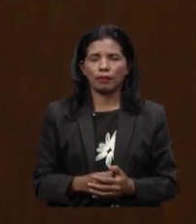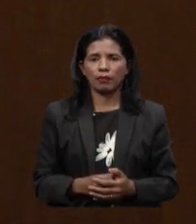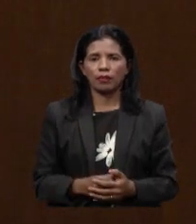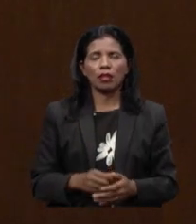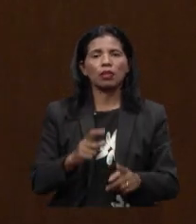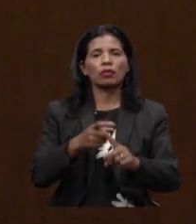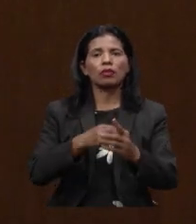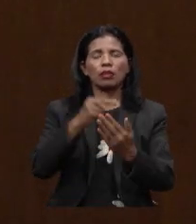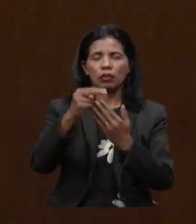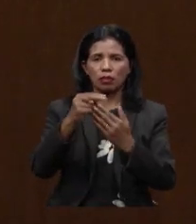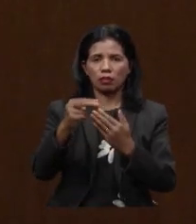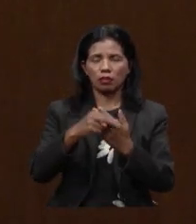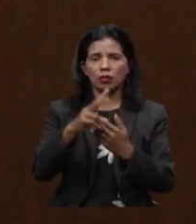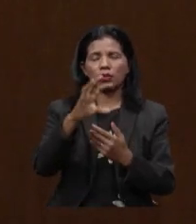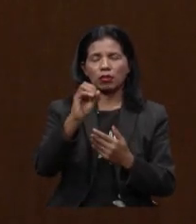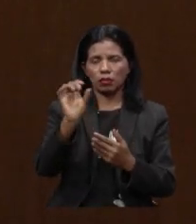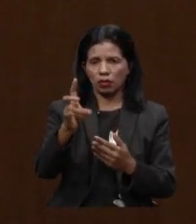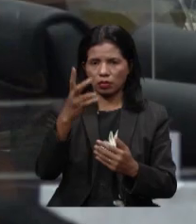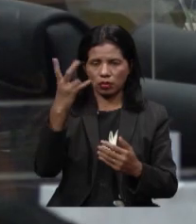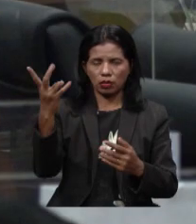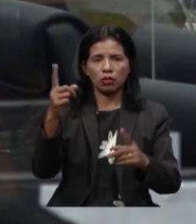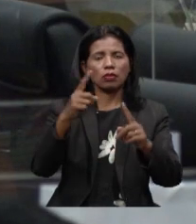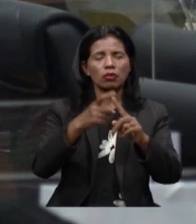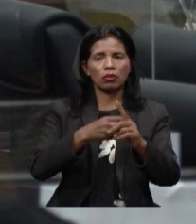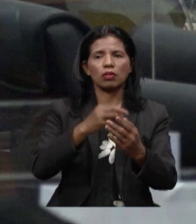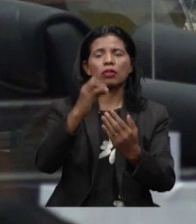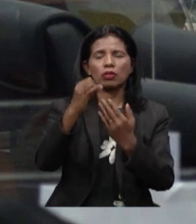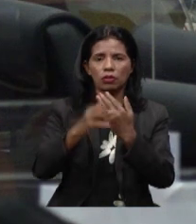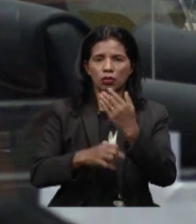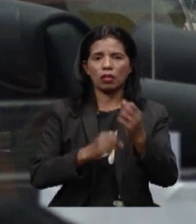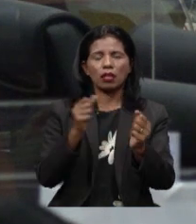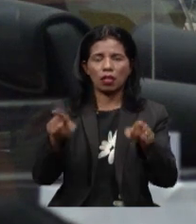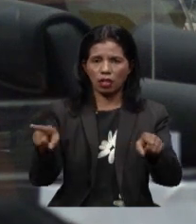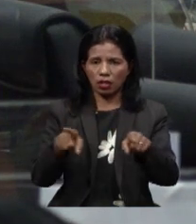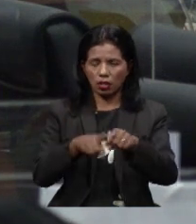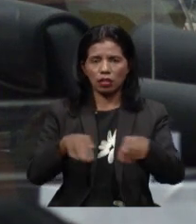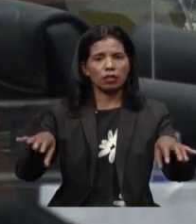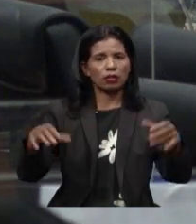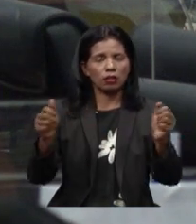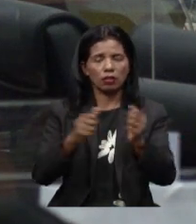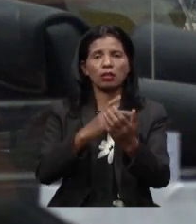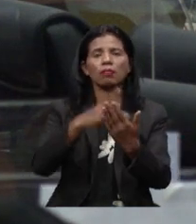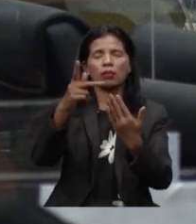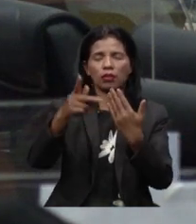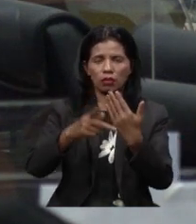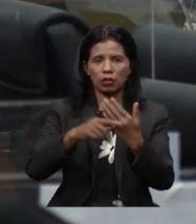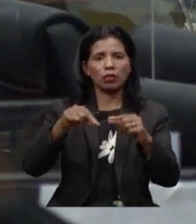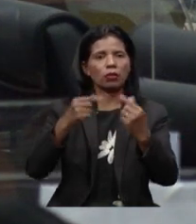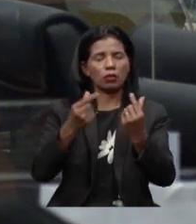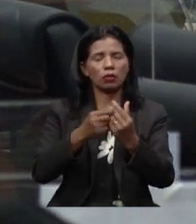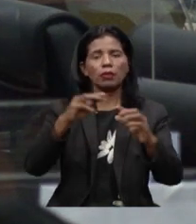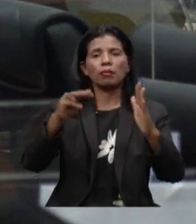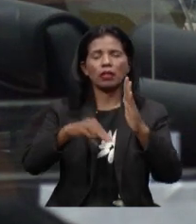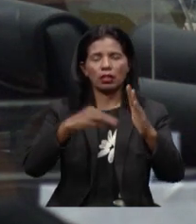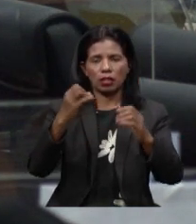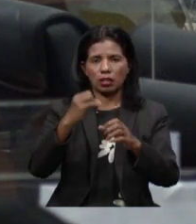novembro, Rihundua Sanulo Resinhito, to junho, Rihundua Sanulo Resincia. Hanesan coordenadora no programação e grupo média nacional.